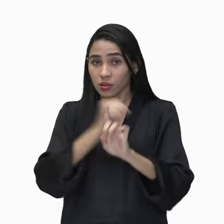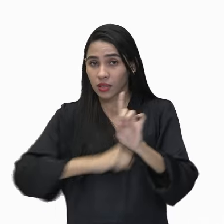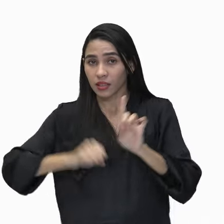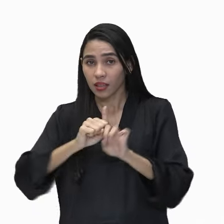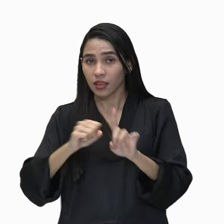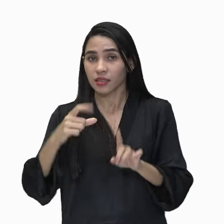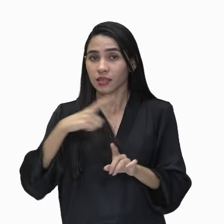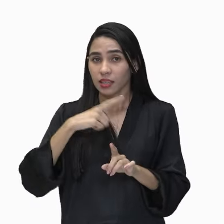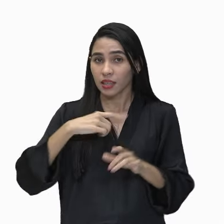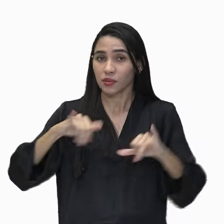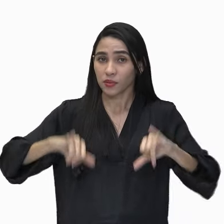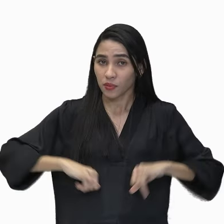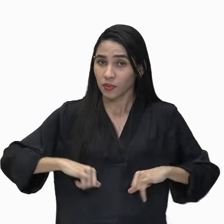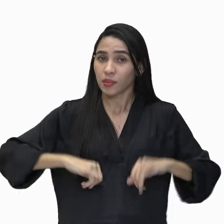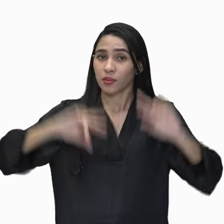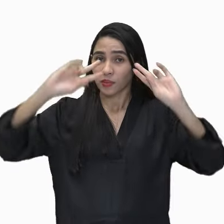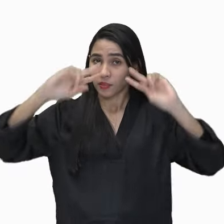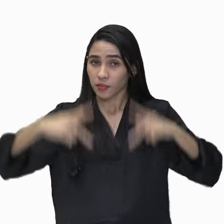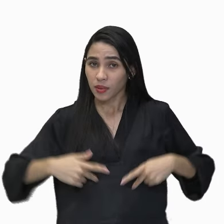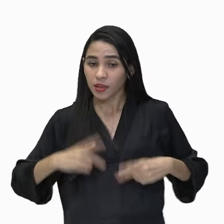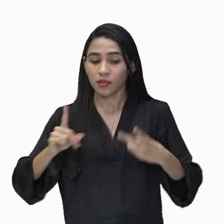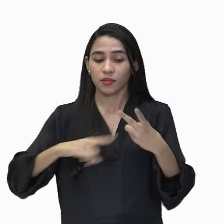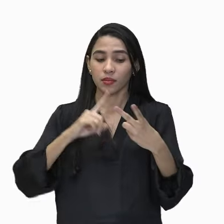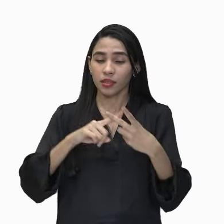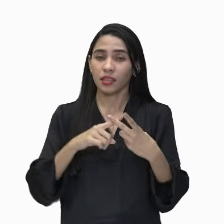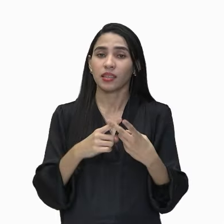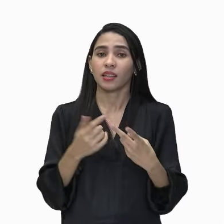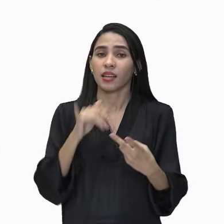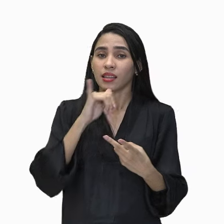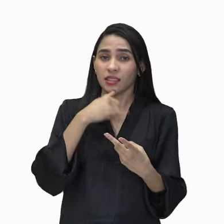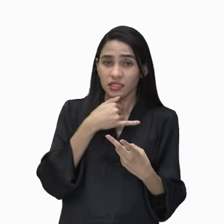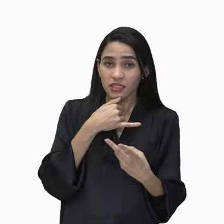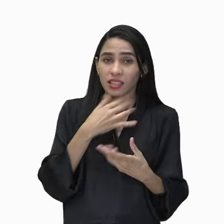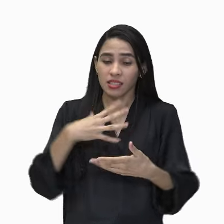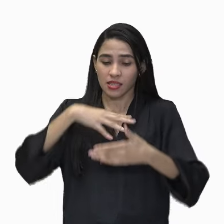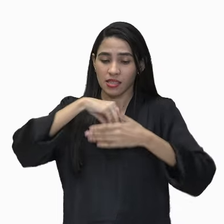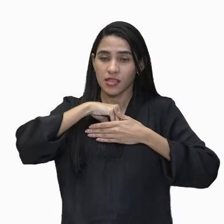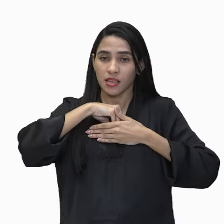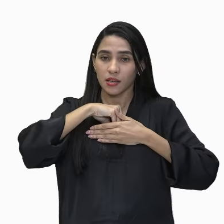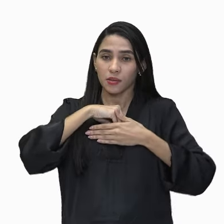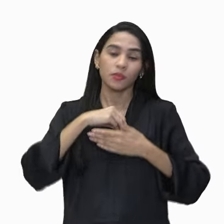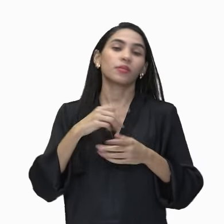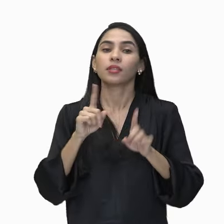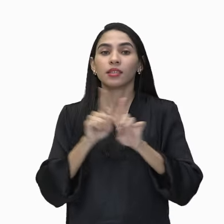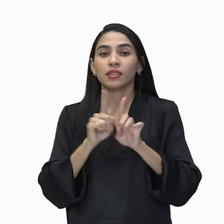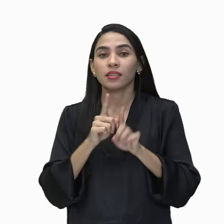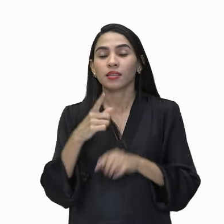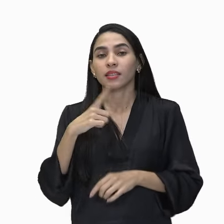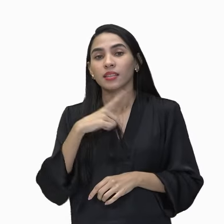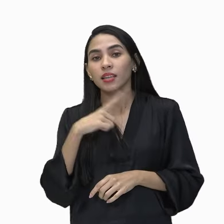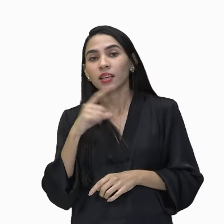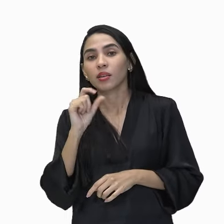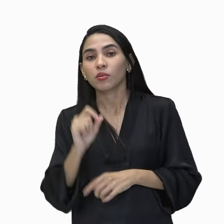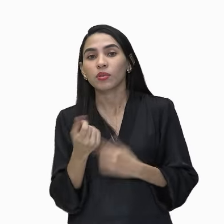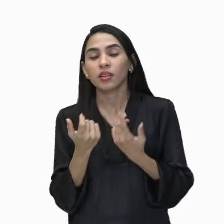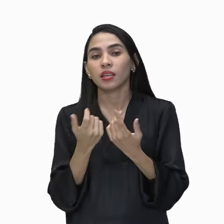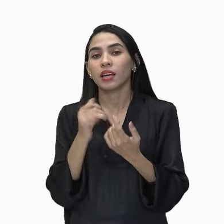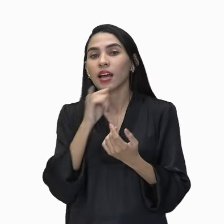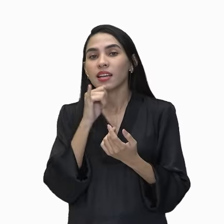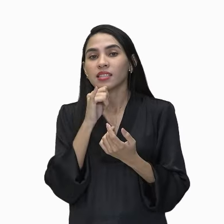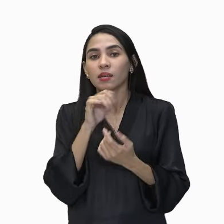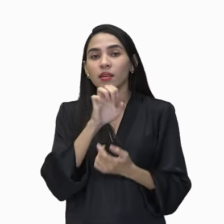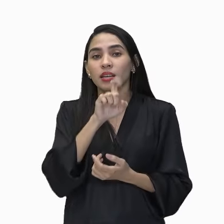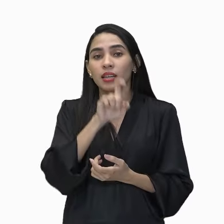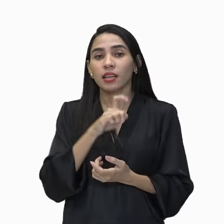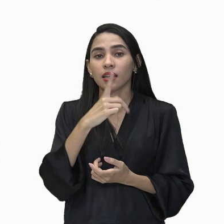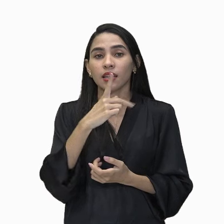O sofrimento humano, existe a angústia interior, existe a exploração